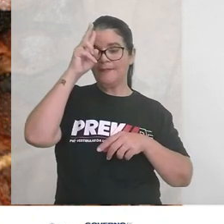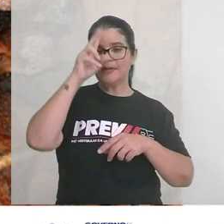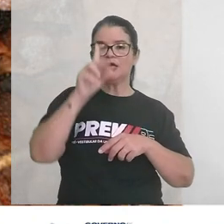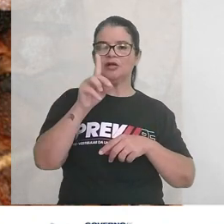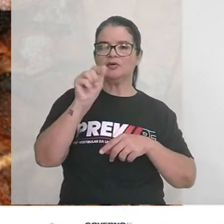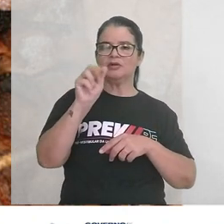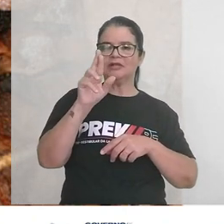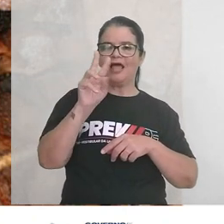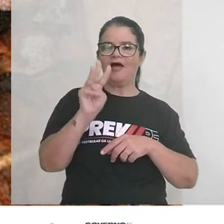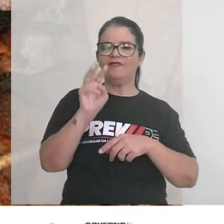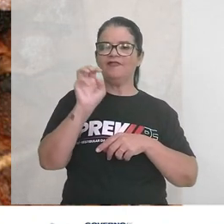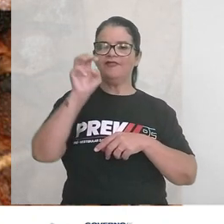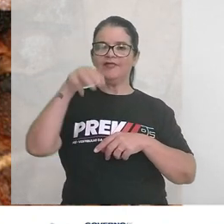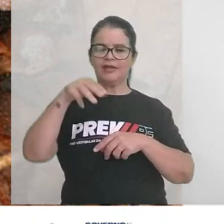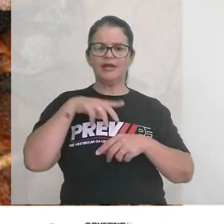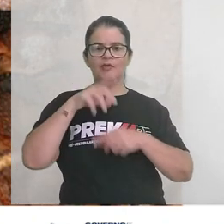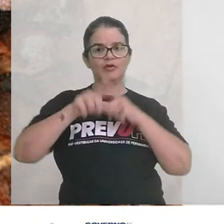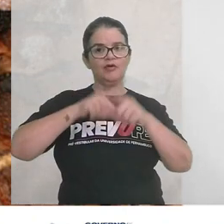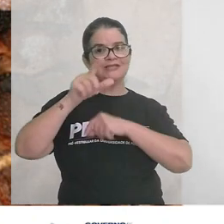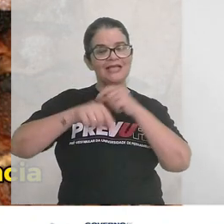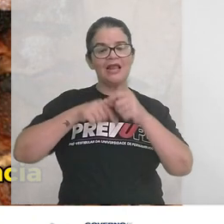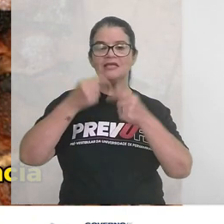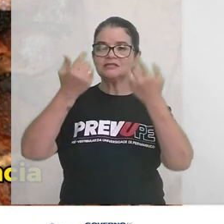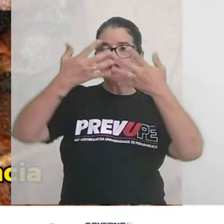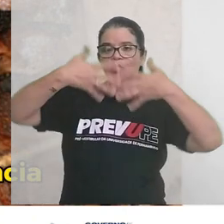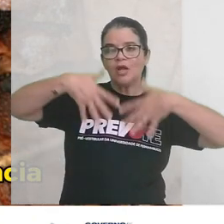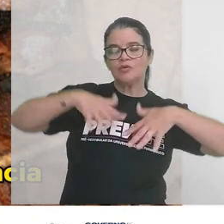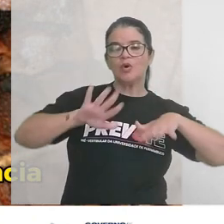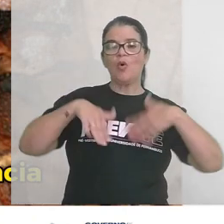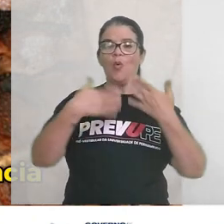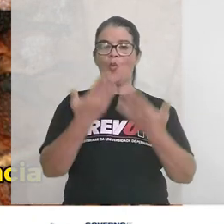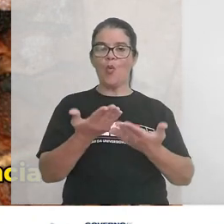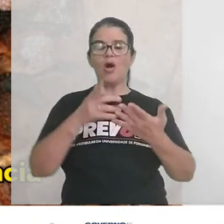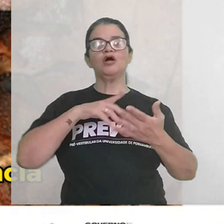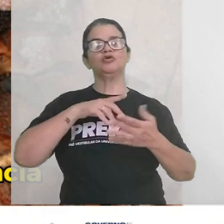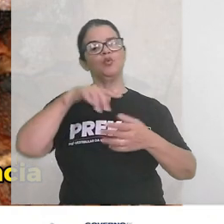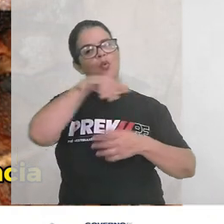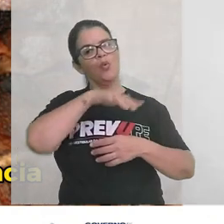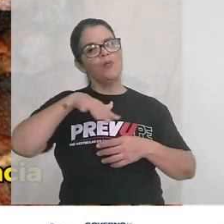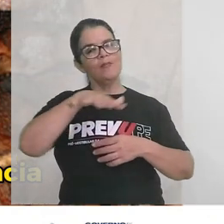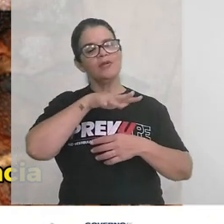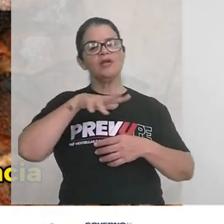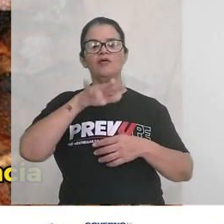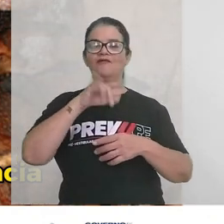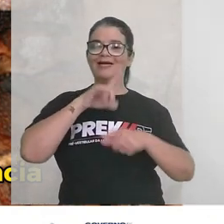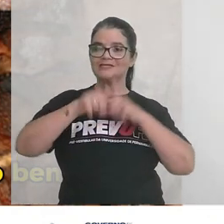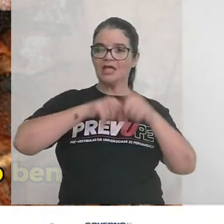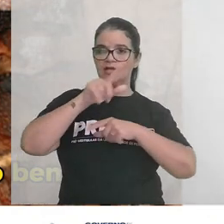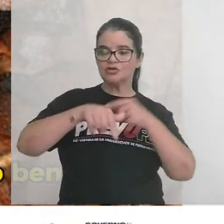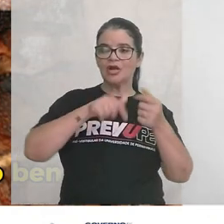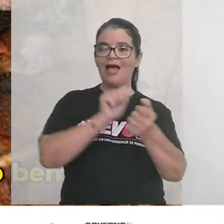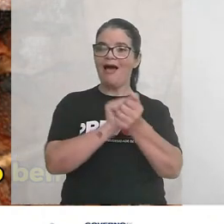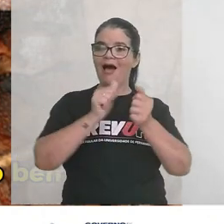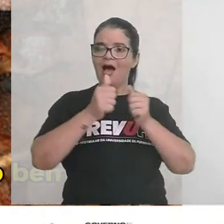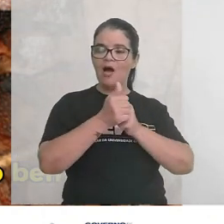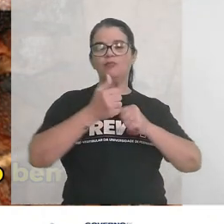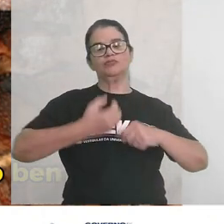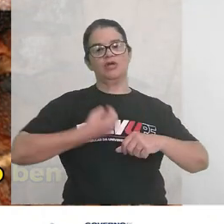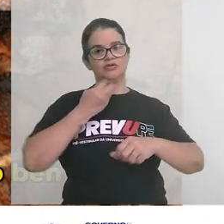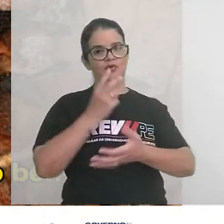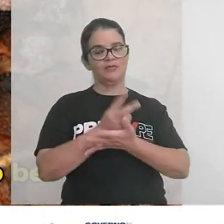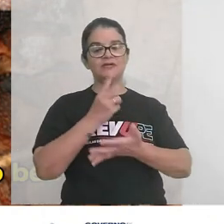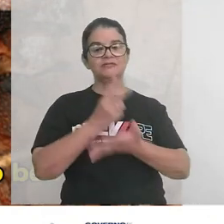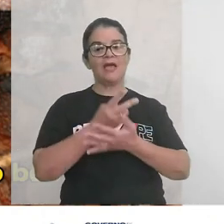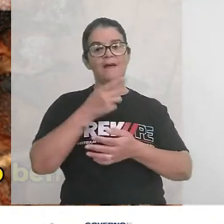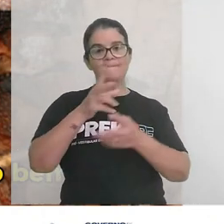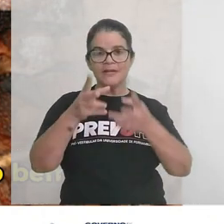ele fala da seleção natural né quando o meio vai selecionar aqueles que estão aptos à sobrevivência nota que essas três espécies de